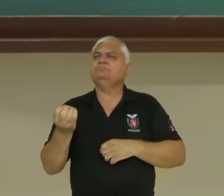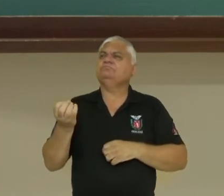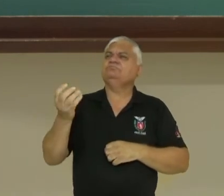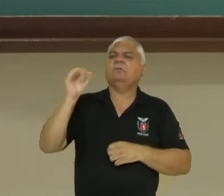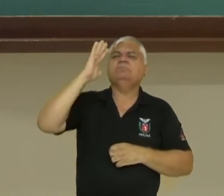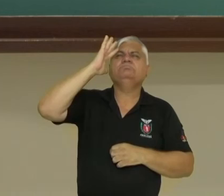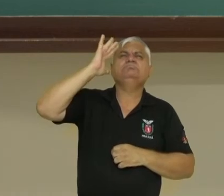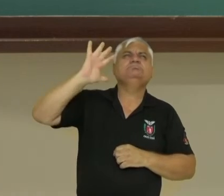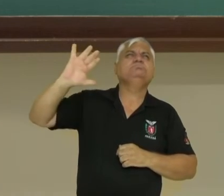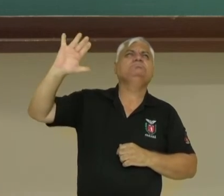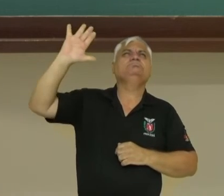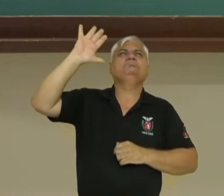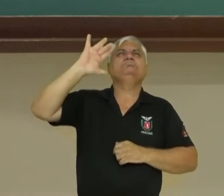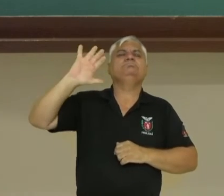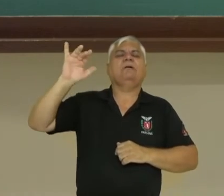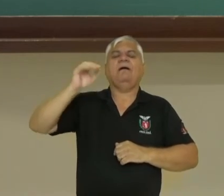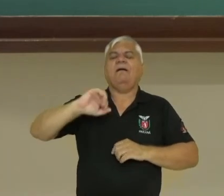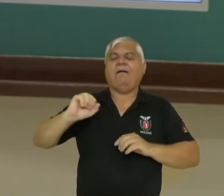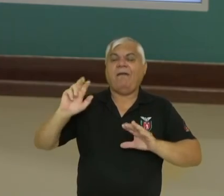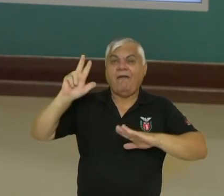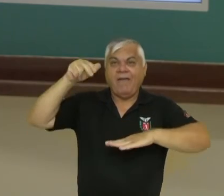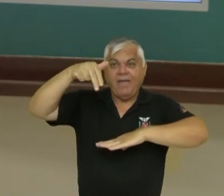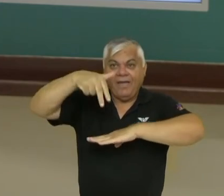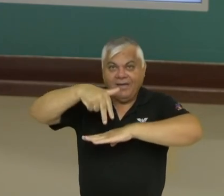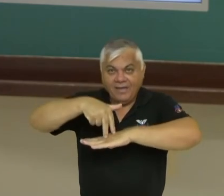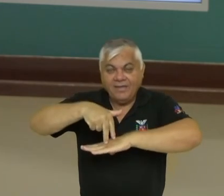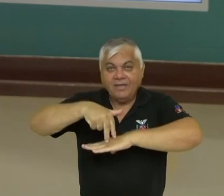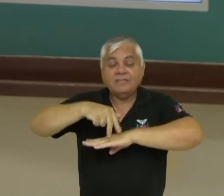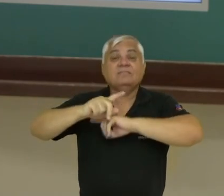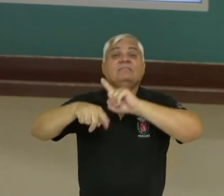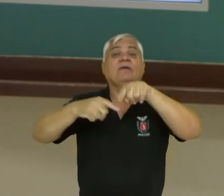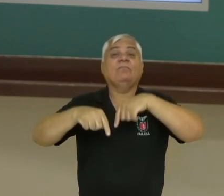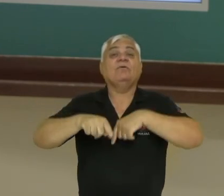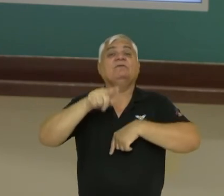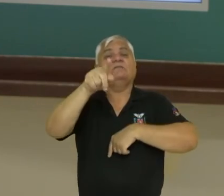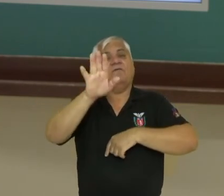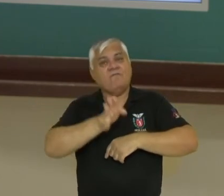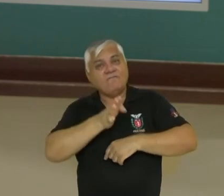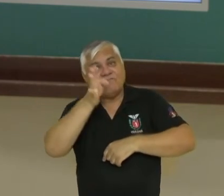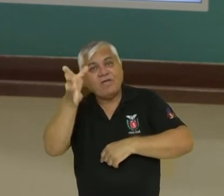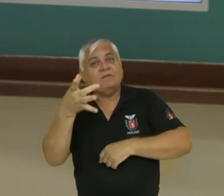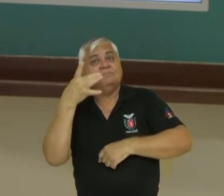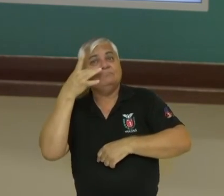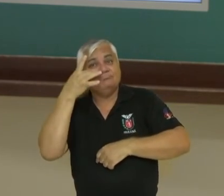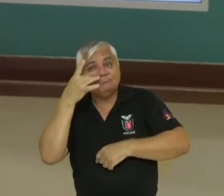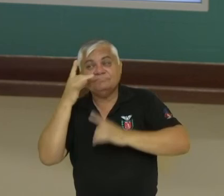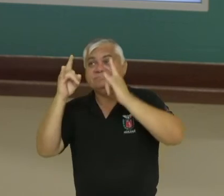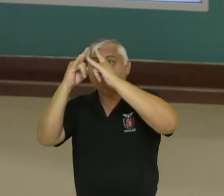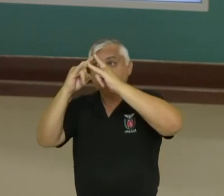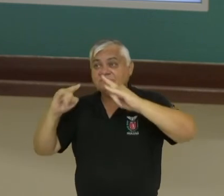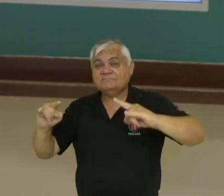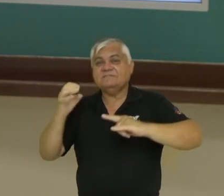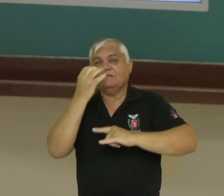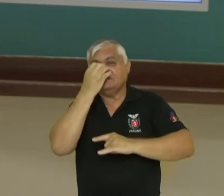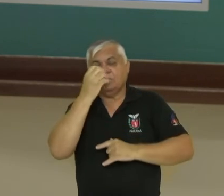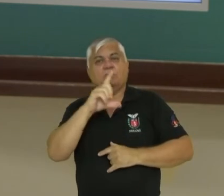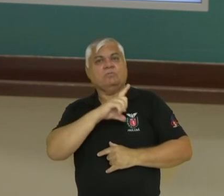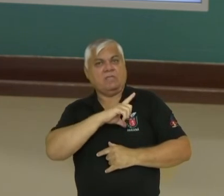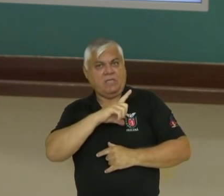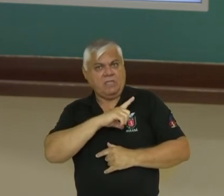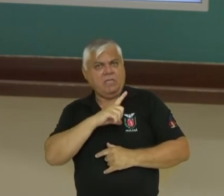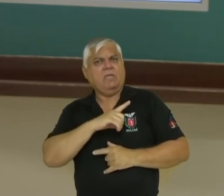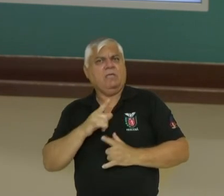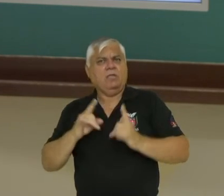né, imaginar como seria estar lá, depois que tal você ir até um circo, né, que nós temos na nossa atualidade, né, com